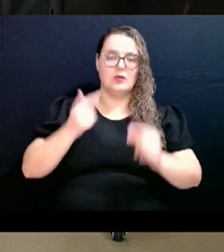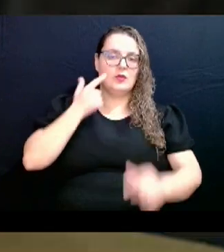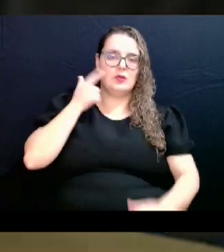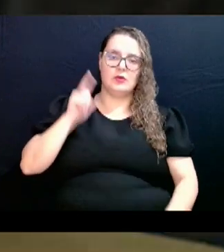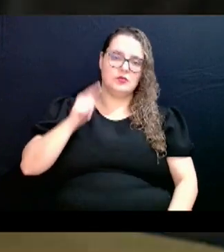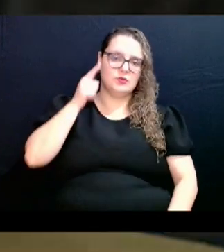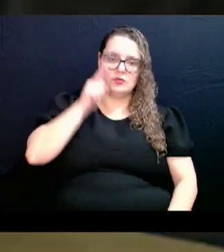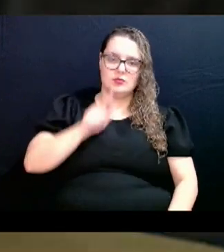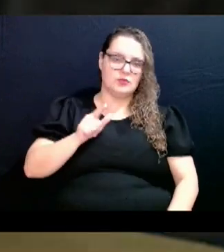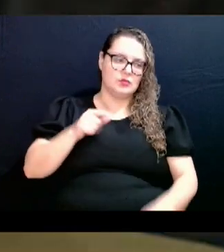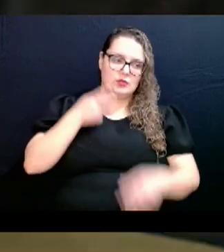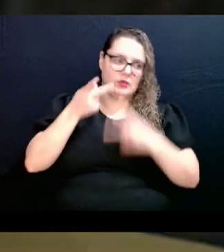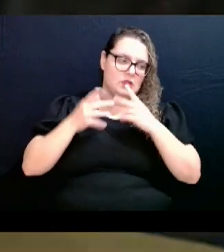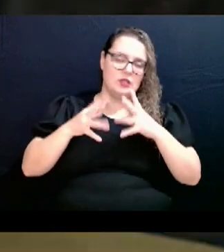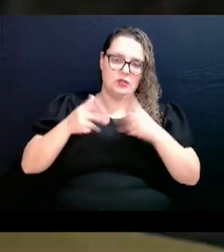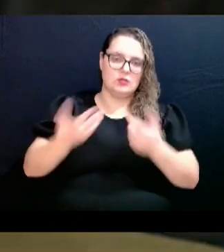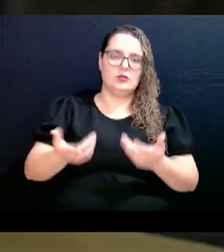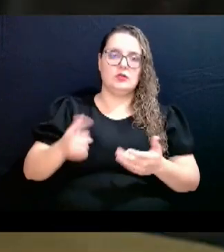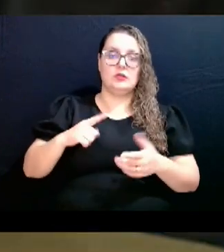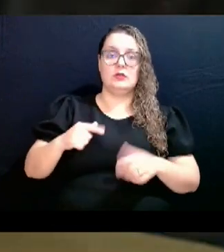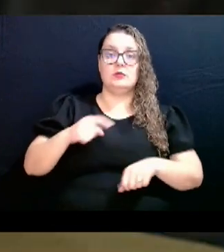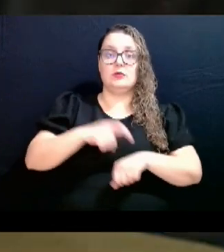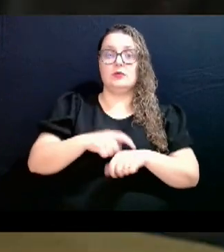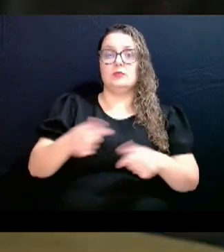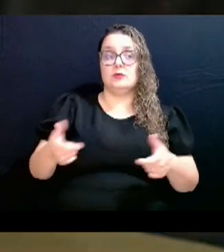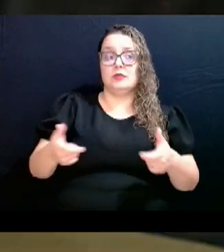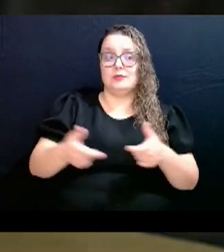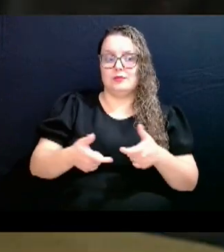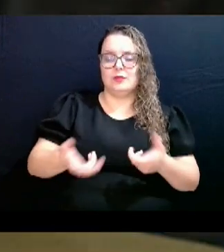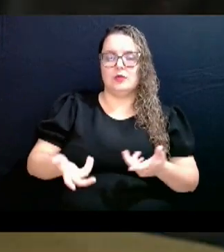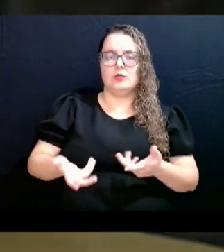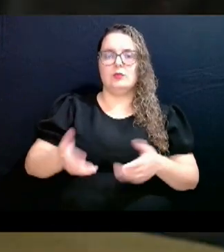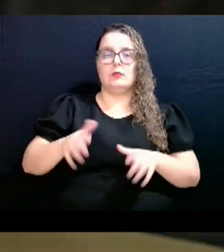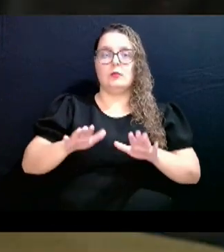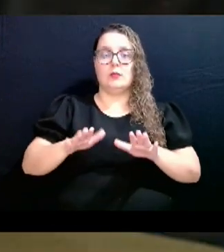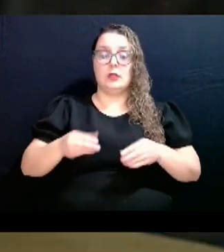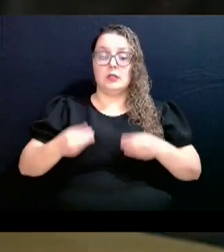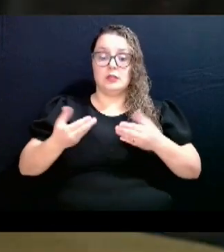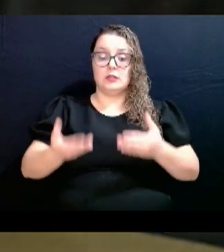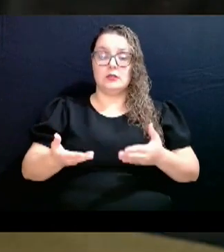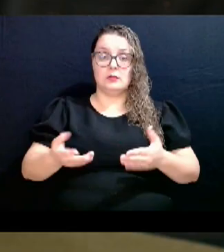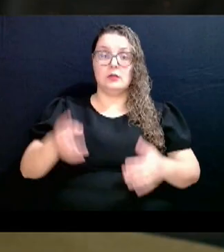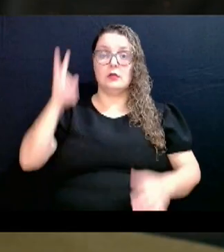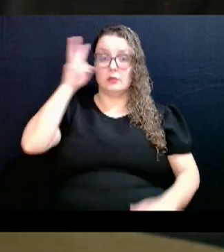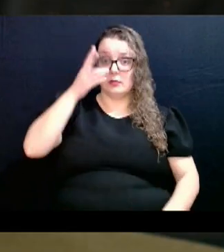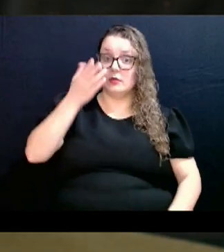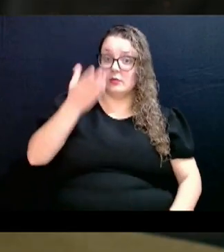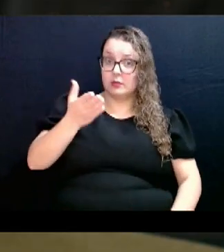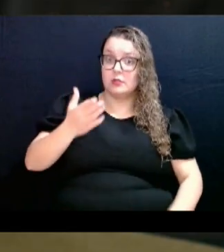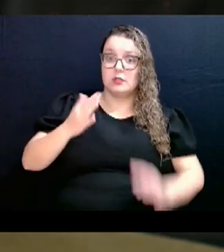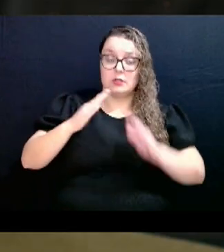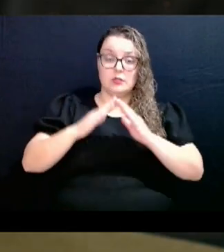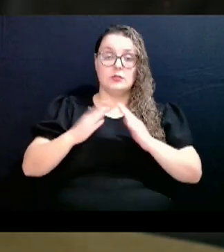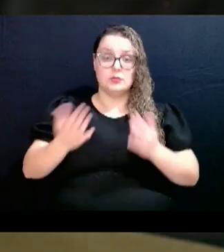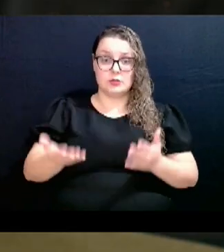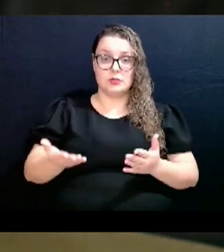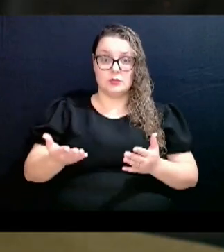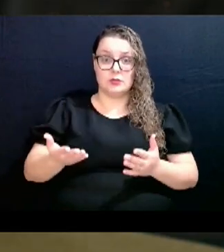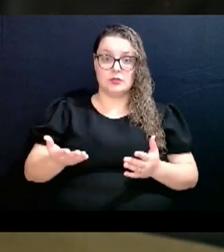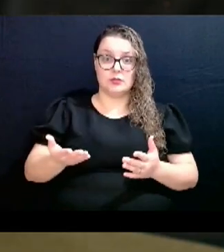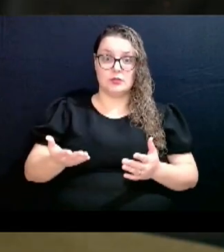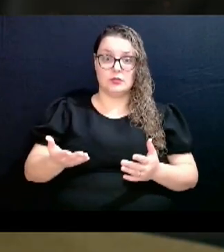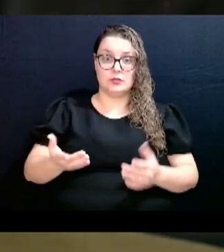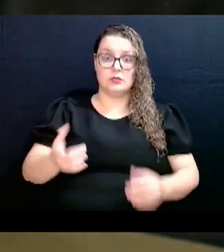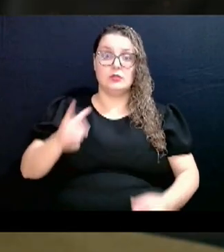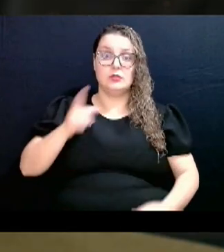tem aí um espaço um pouco limitado, mas a gente traz isso para lembrar você de casa que a gente que tem a